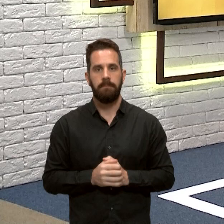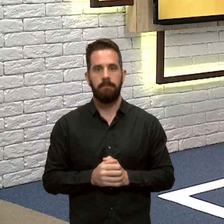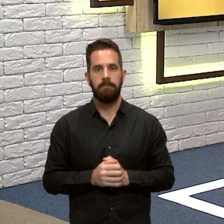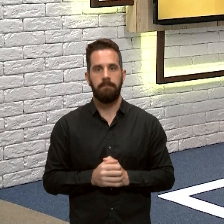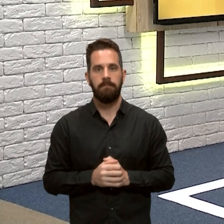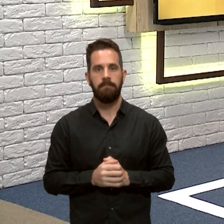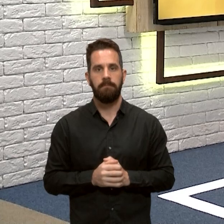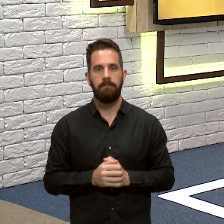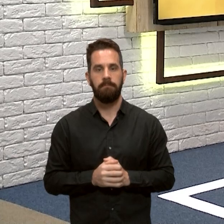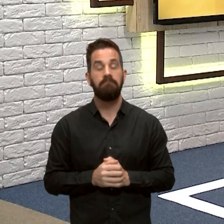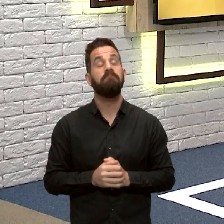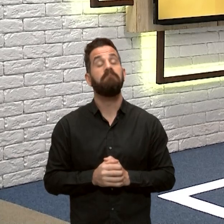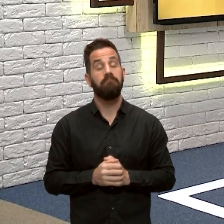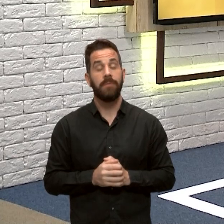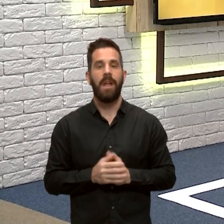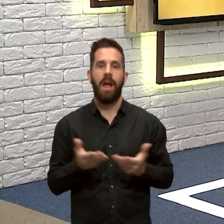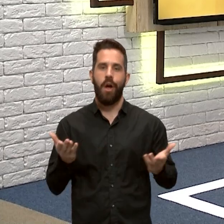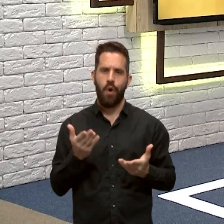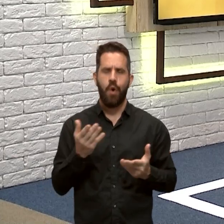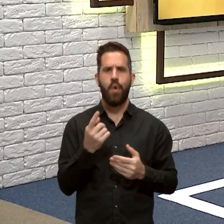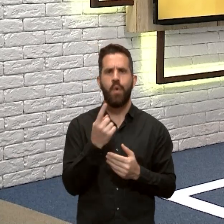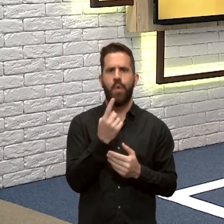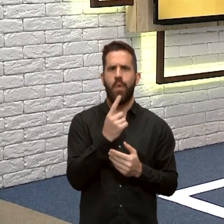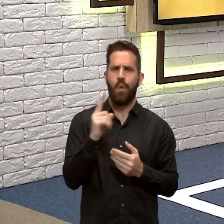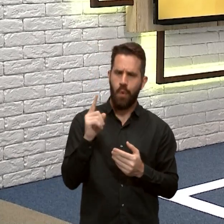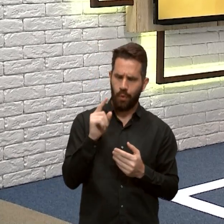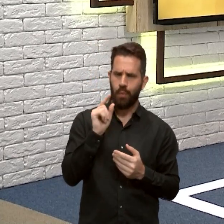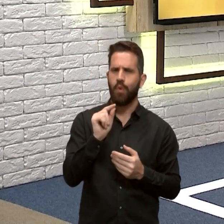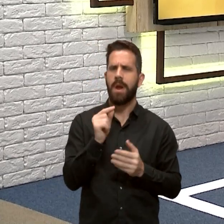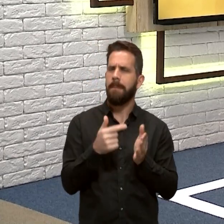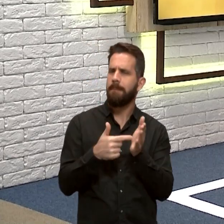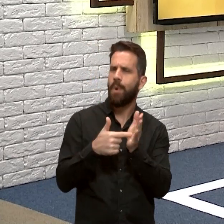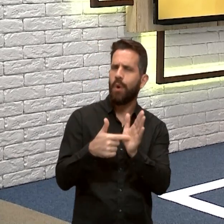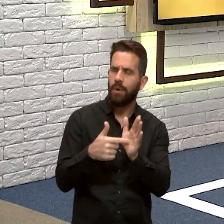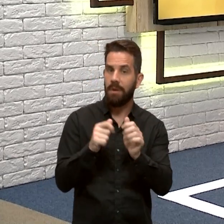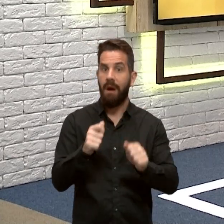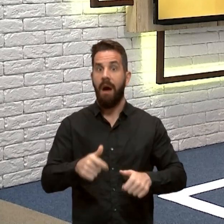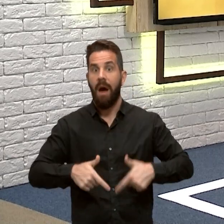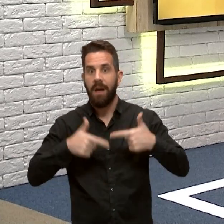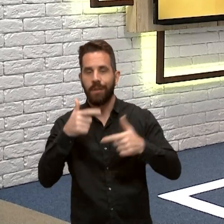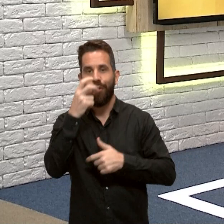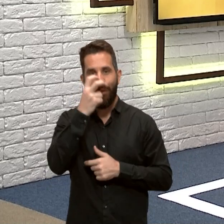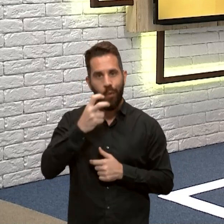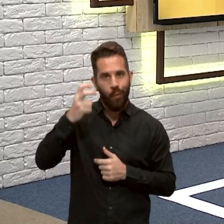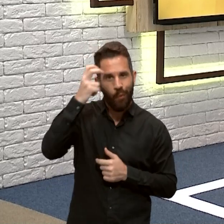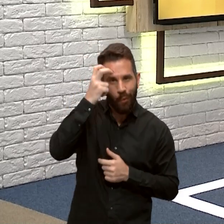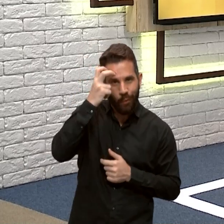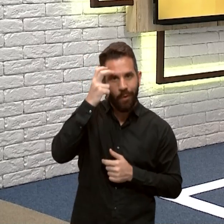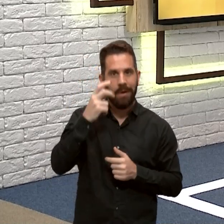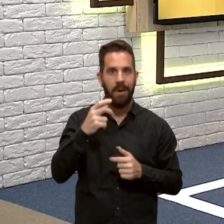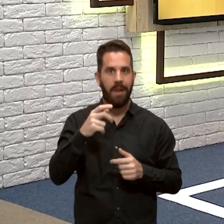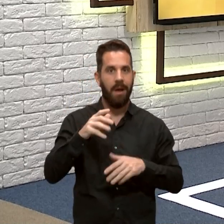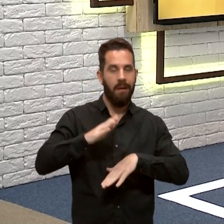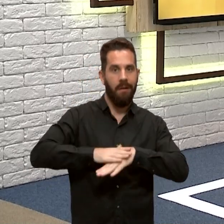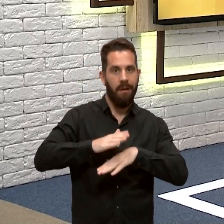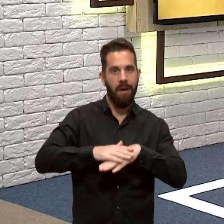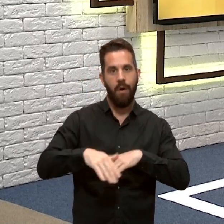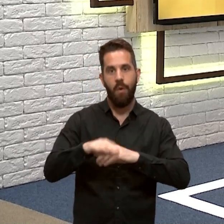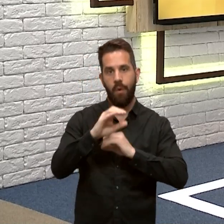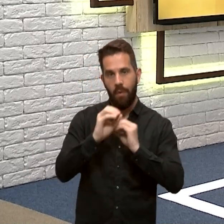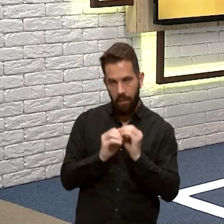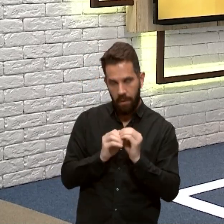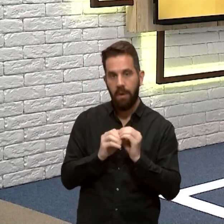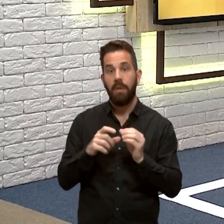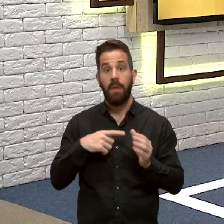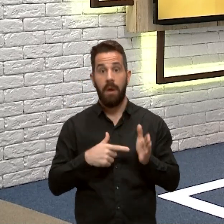E vamos encerrar esse bloco mostrando para você uma ação cultural realizada pela UFG. A mostra